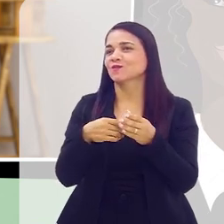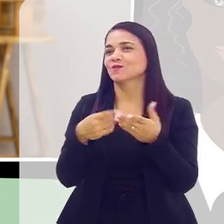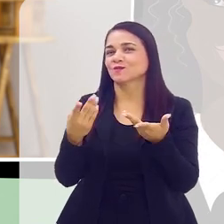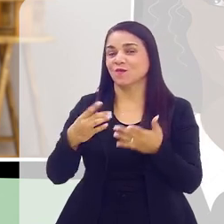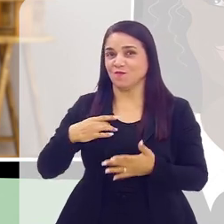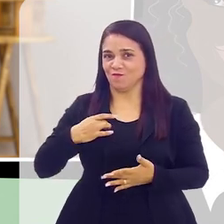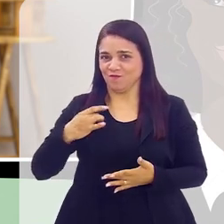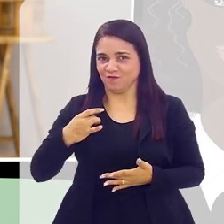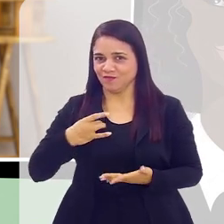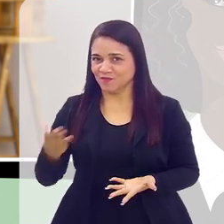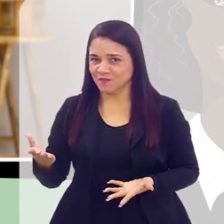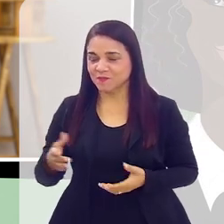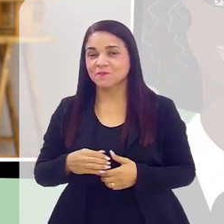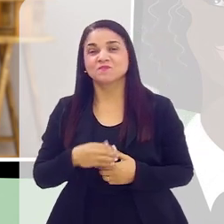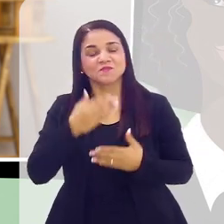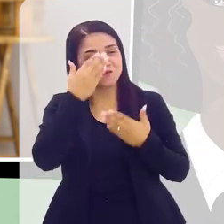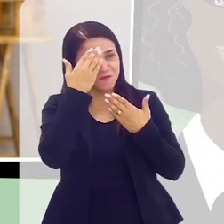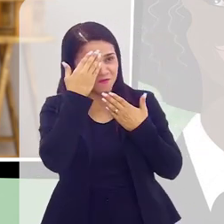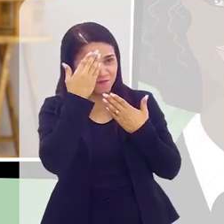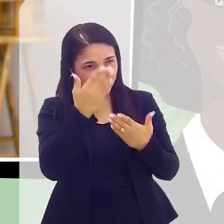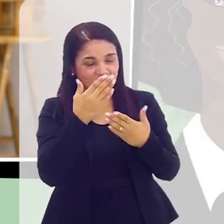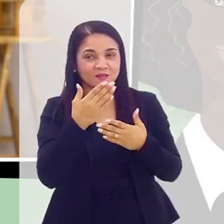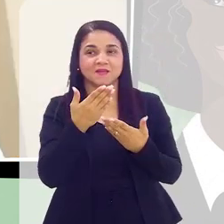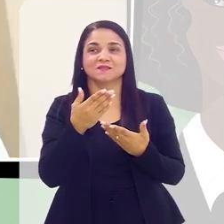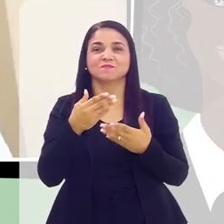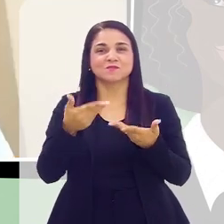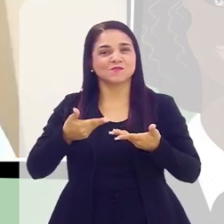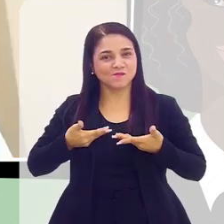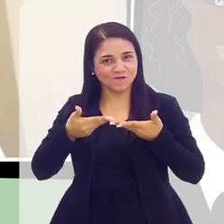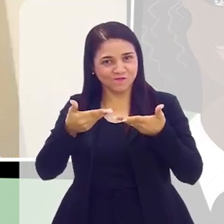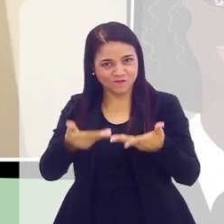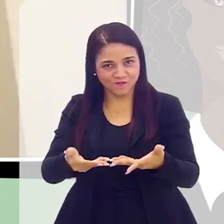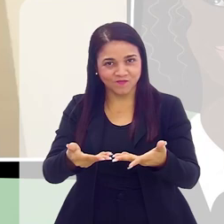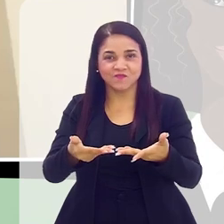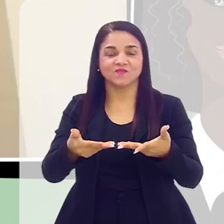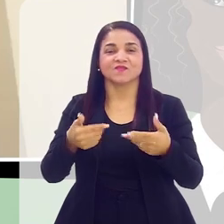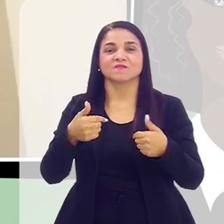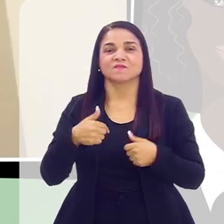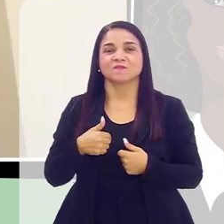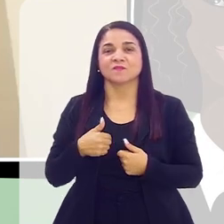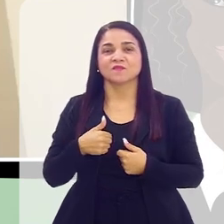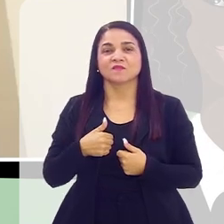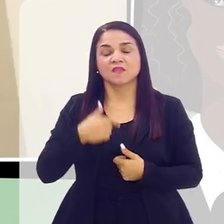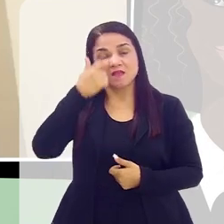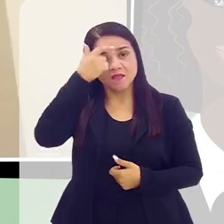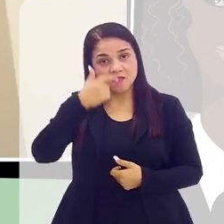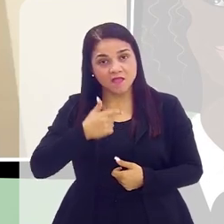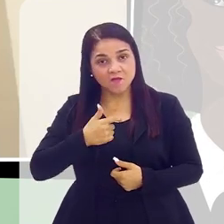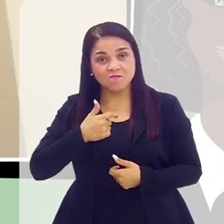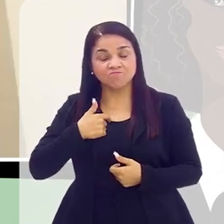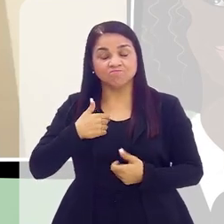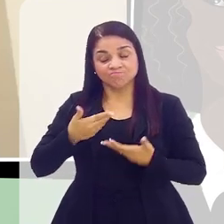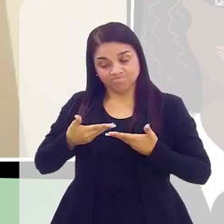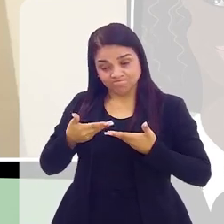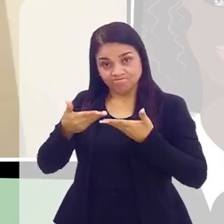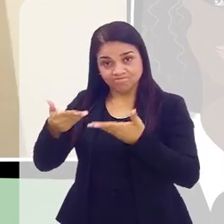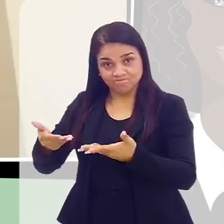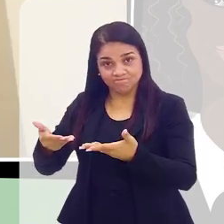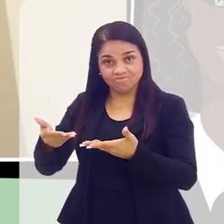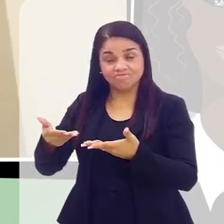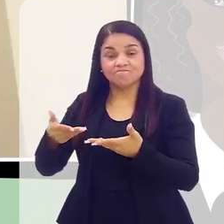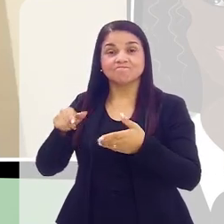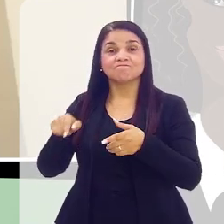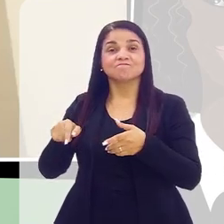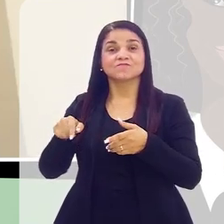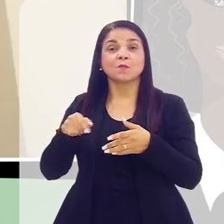projeto enquanto voluntária, Hilda? Obrigada, primeiramente, pelo convite. Eu recebi um